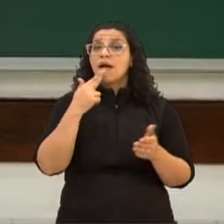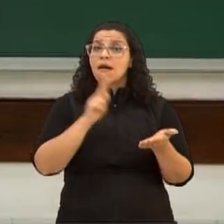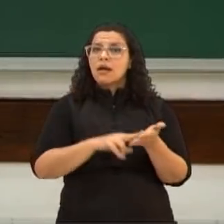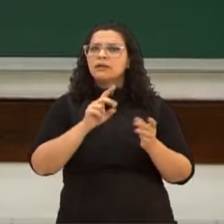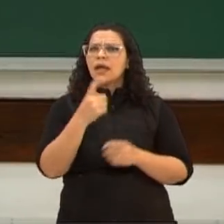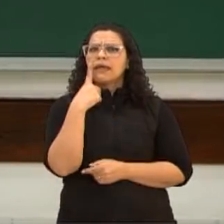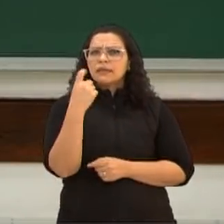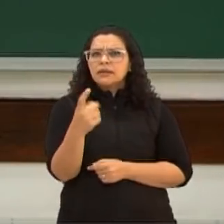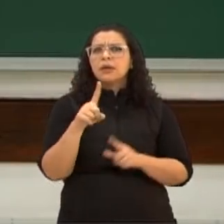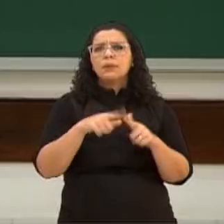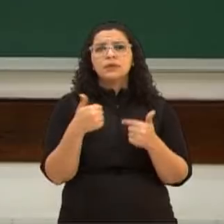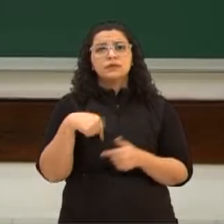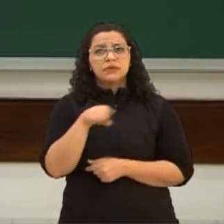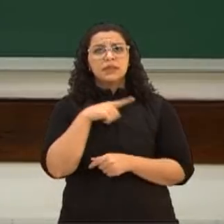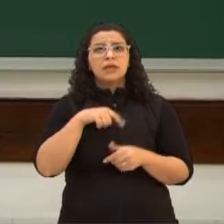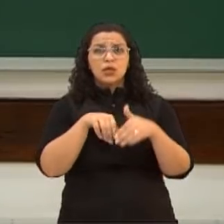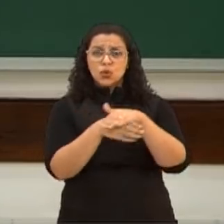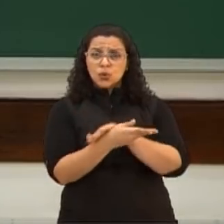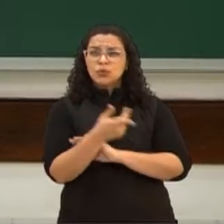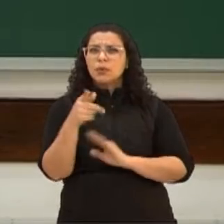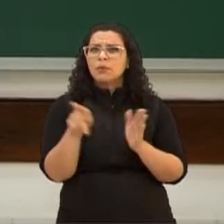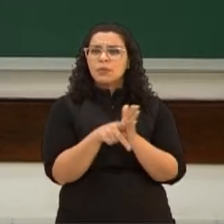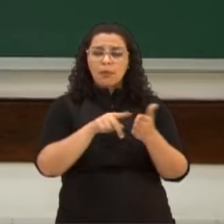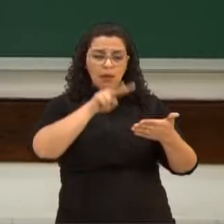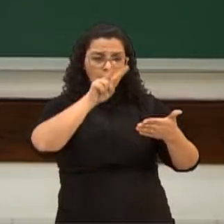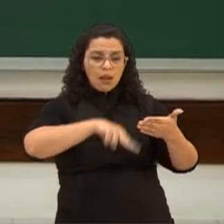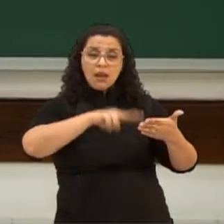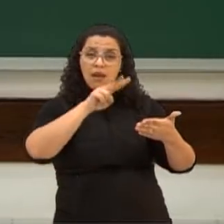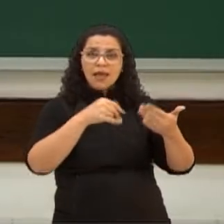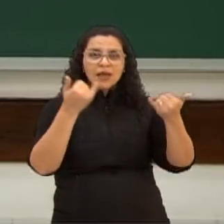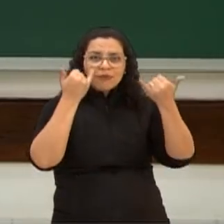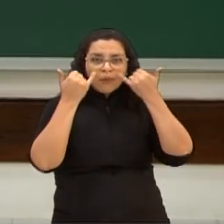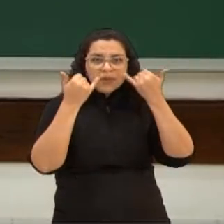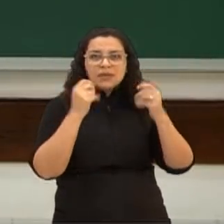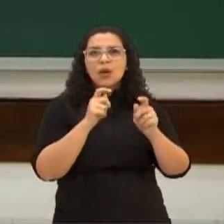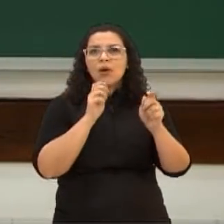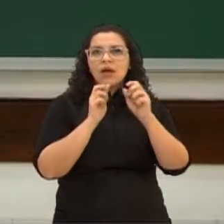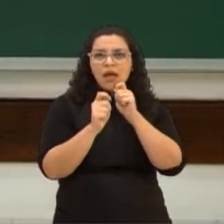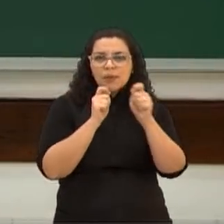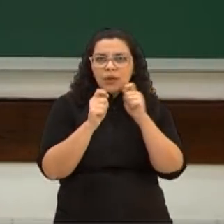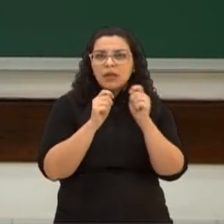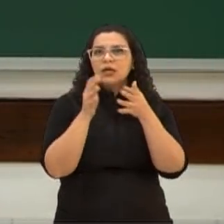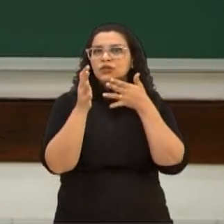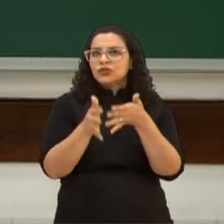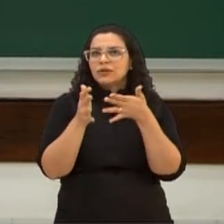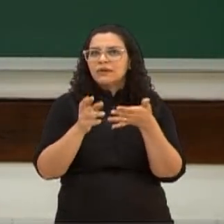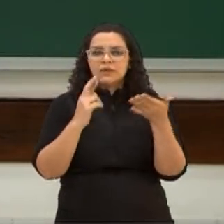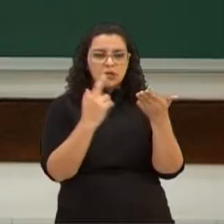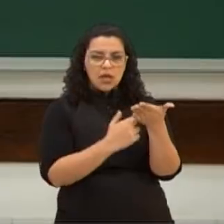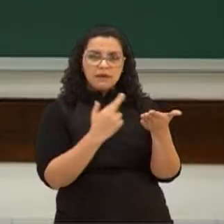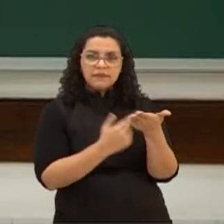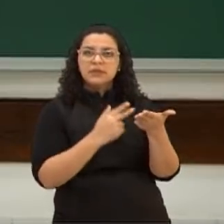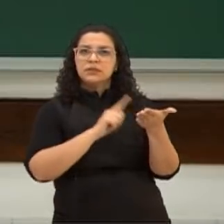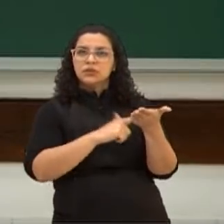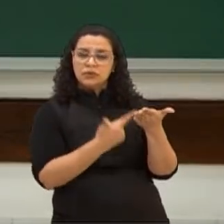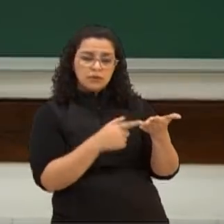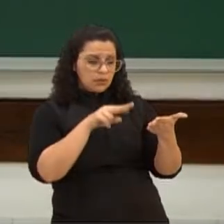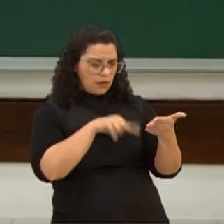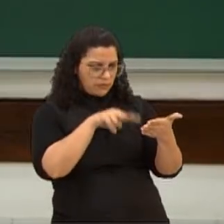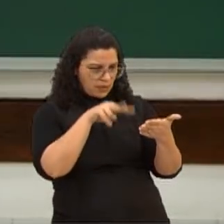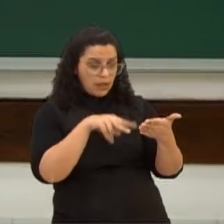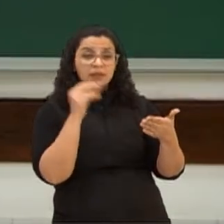bem interessante se você tem o hábito de fazer leitura de notícias, reportagens, ou entrevistas ali em jornais ou